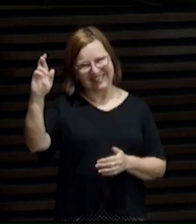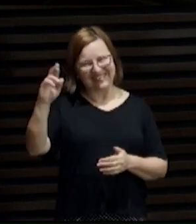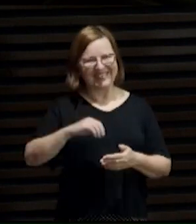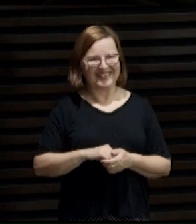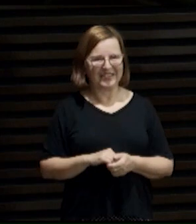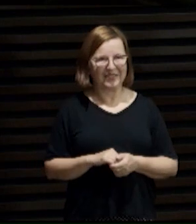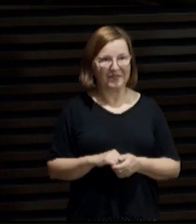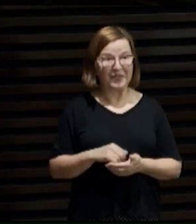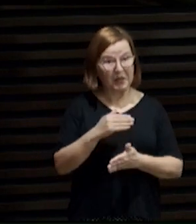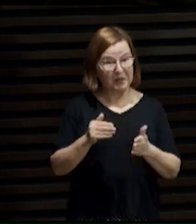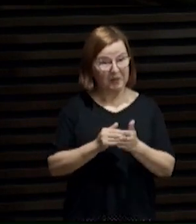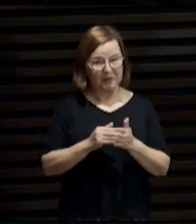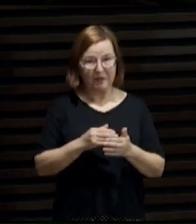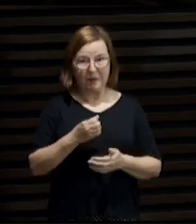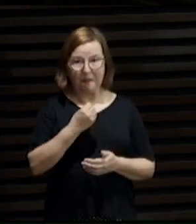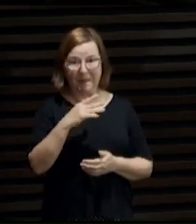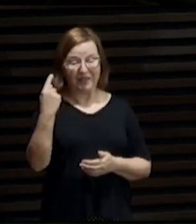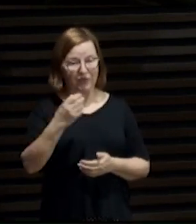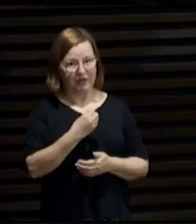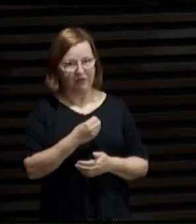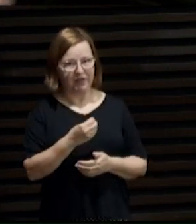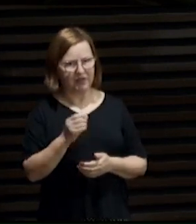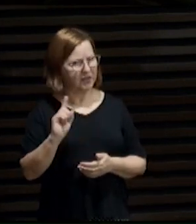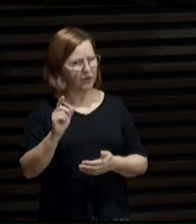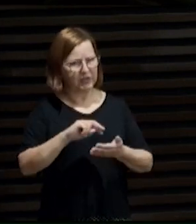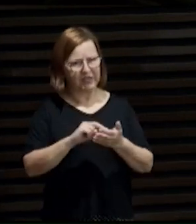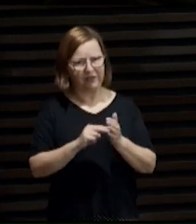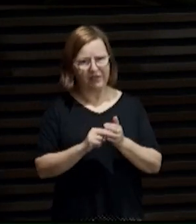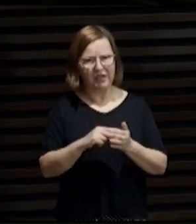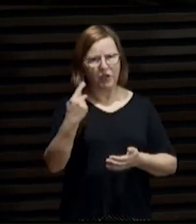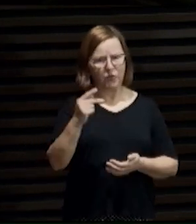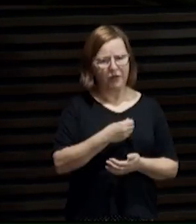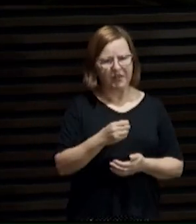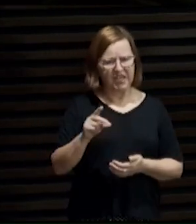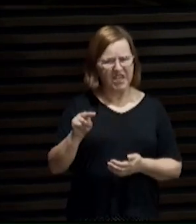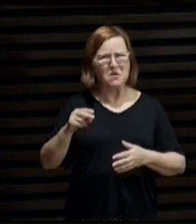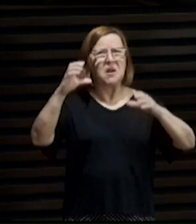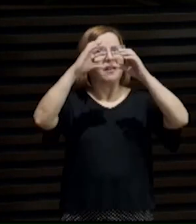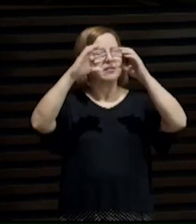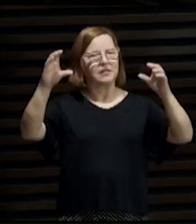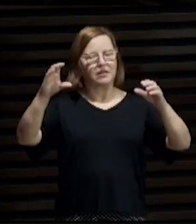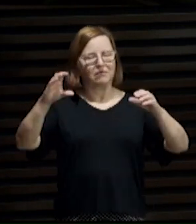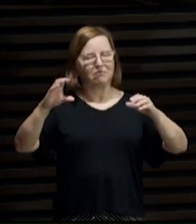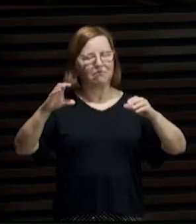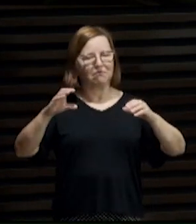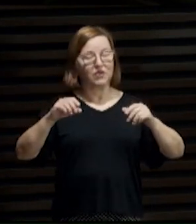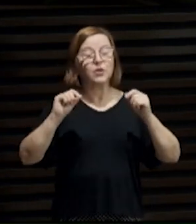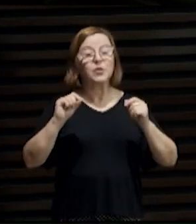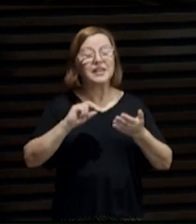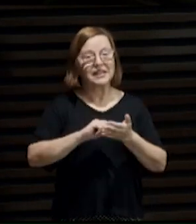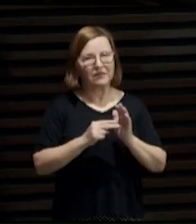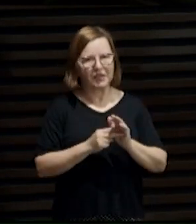Então tudo te irá bem, irmãos, não quer dizer que a tua vida vai ser o céu na terra. Quer dizer que em cada tribulação eu